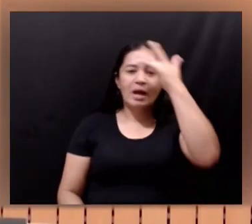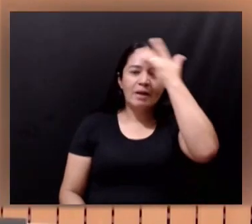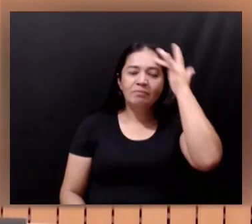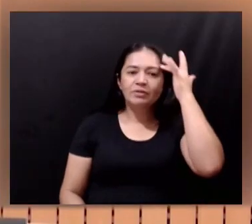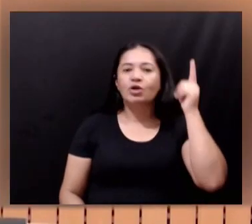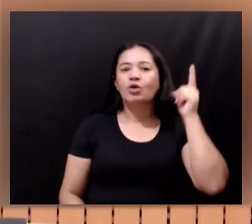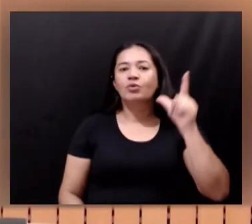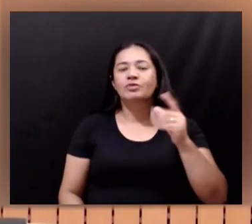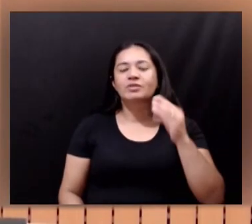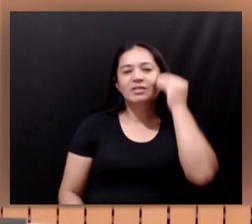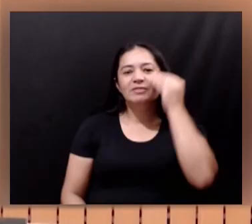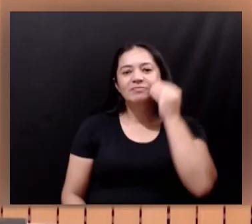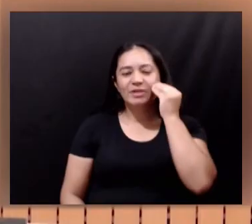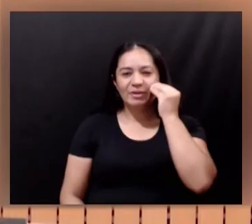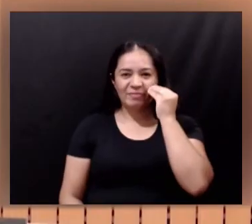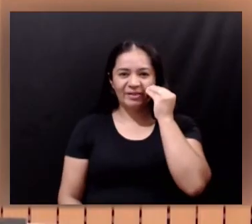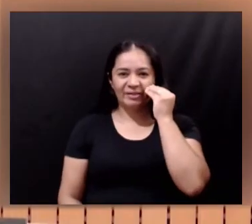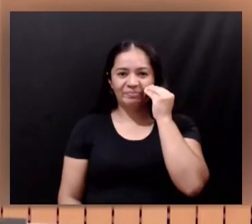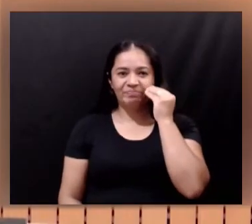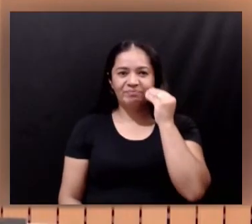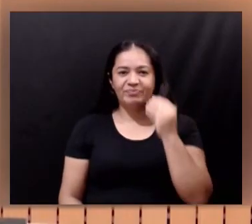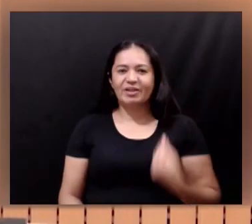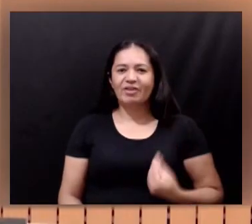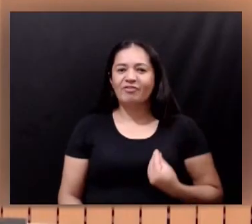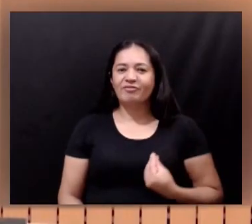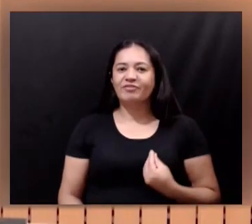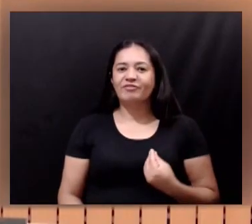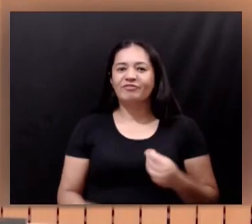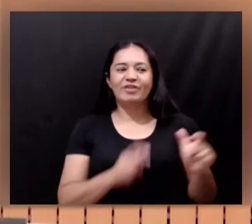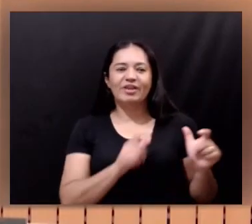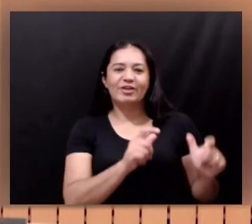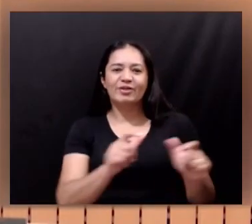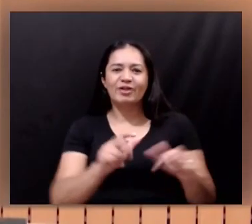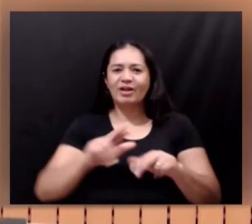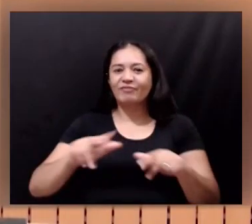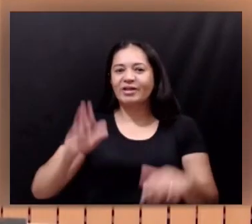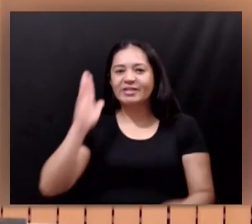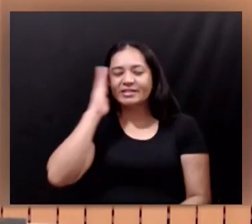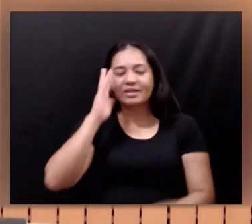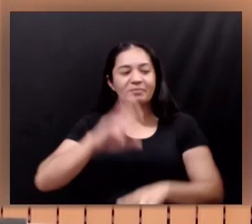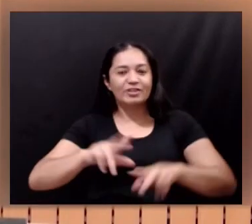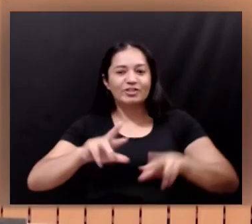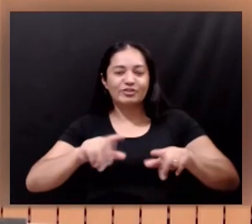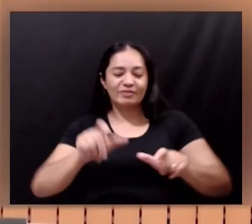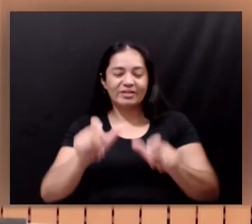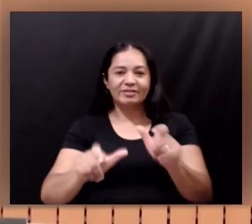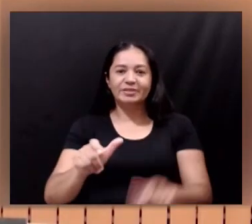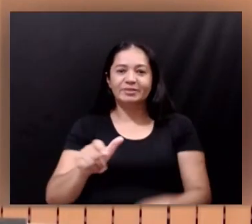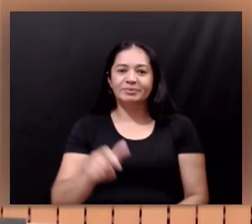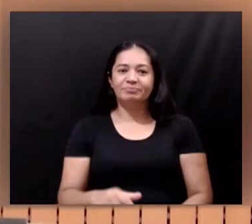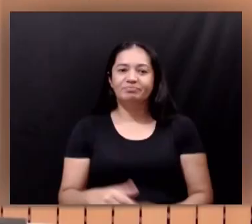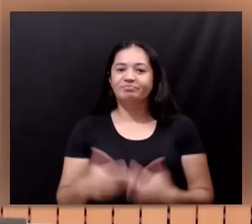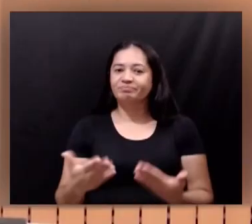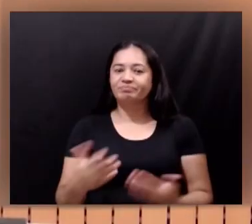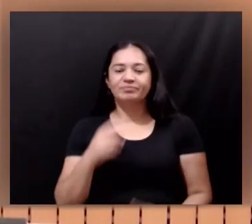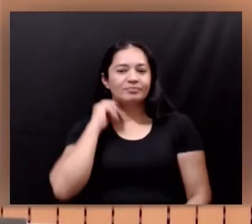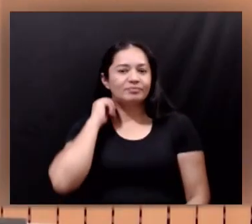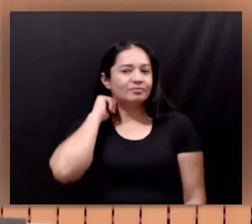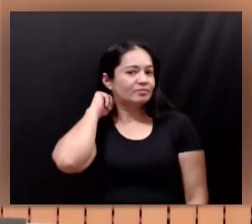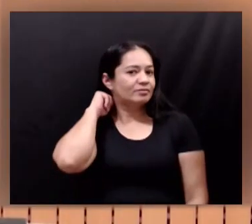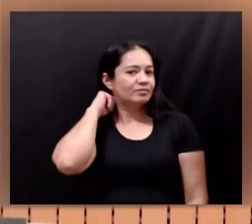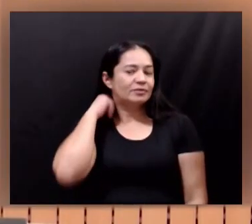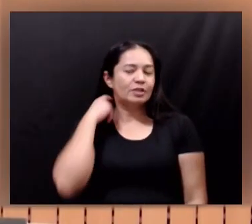experimentar, viver em vários lugares para poder ver as diferenças entre as pessoas. Então, talvez um pouco do meu mérito esteja